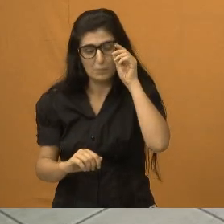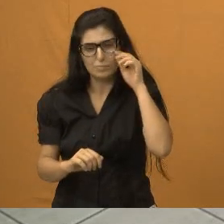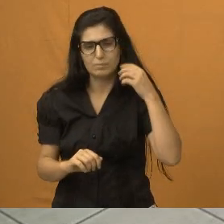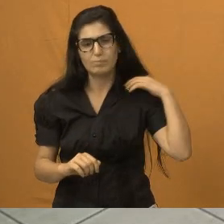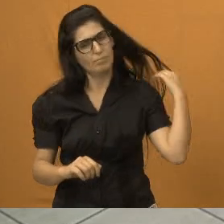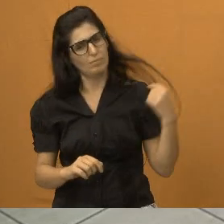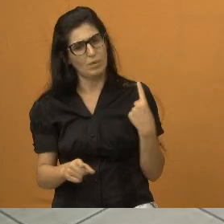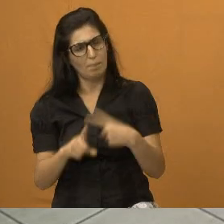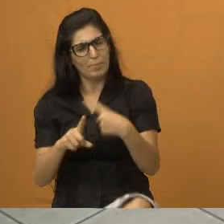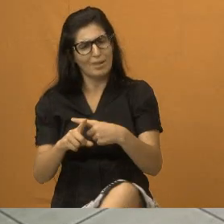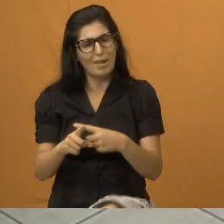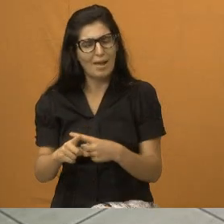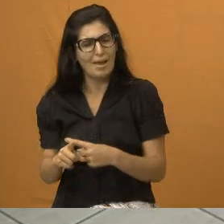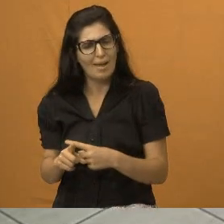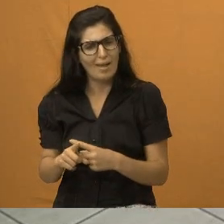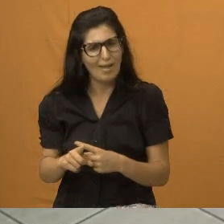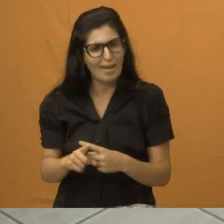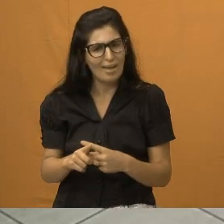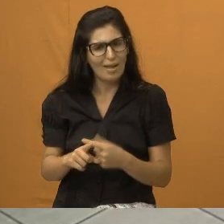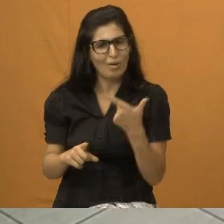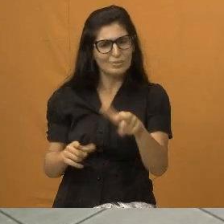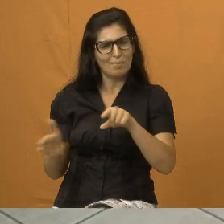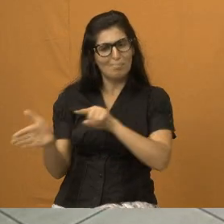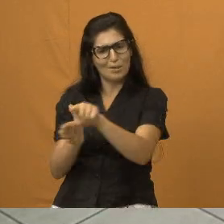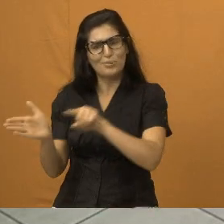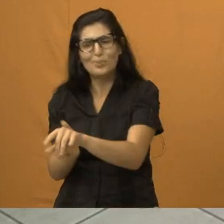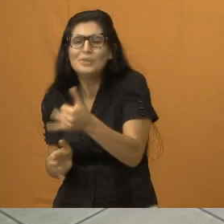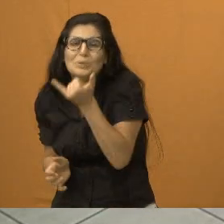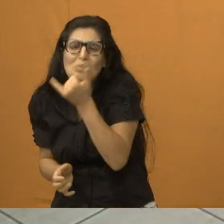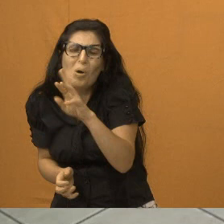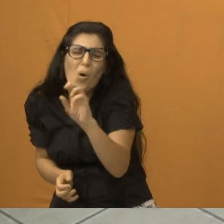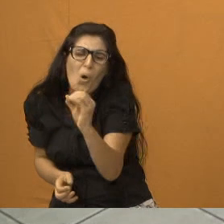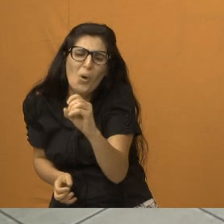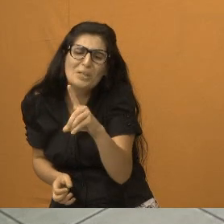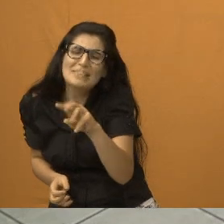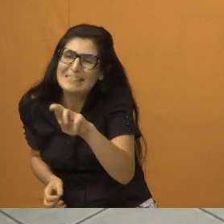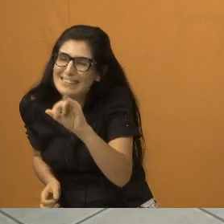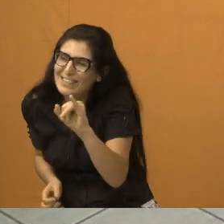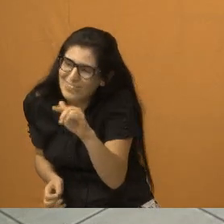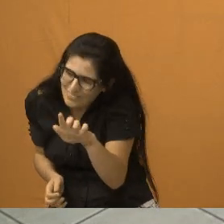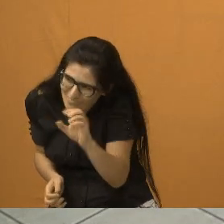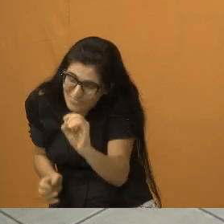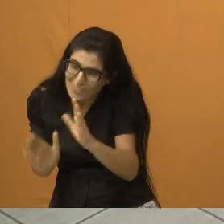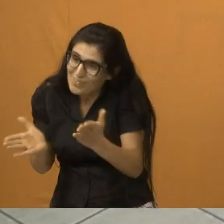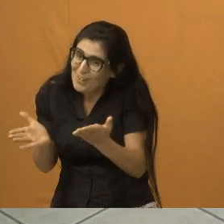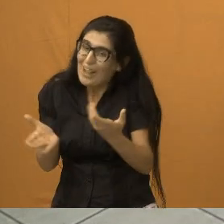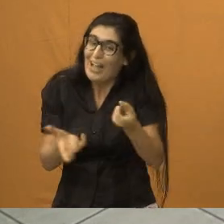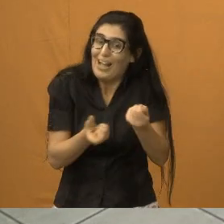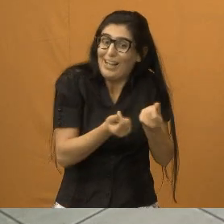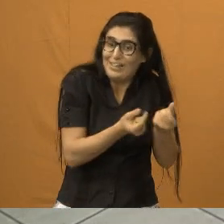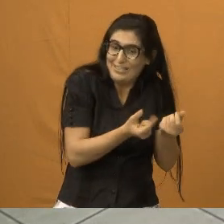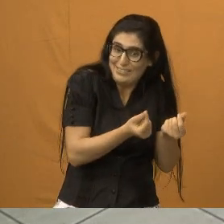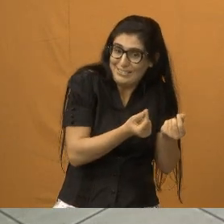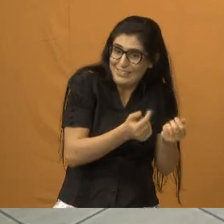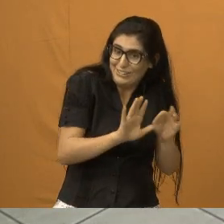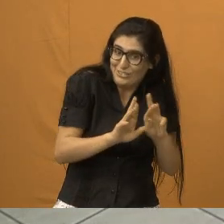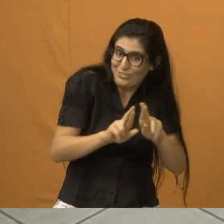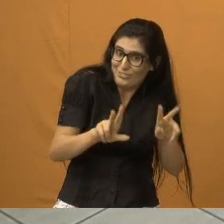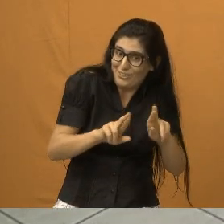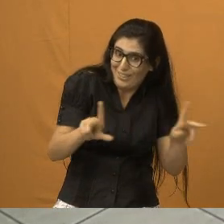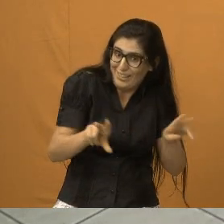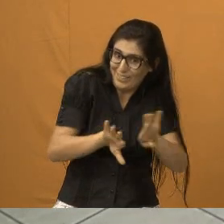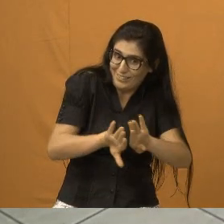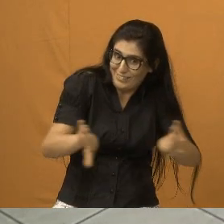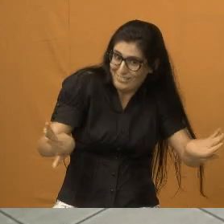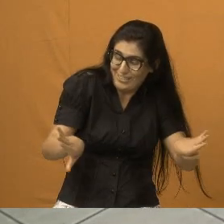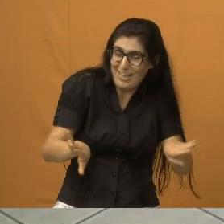a pergunta do Rodrigo... Ah, dívida ativa? Ah, desculpa, Rodrigo. Esse perdão. valor que foi cobrado, Rodrigo, ele não entra no cálculo do IPTU. Ah, não, desculpa. Ele entra